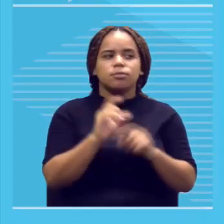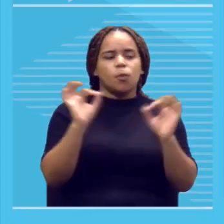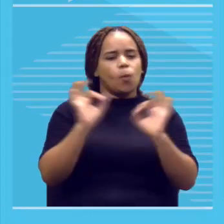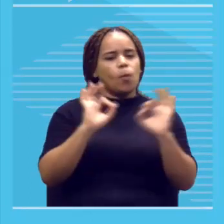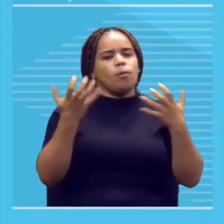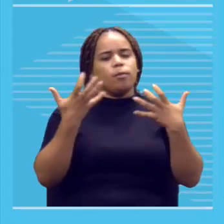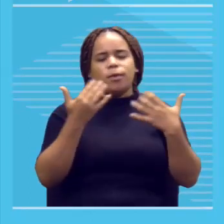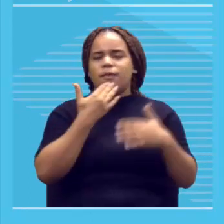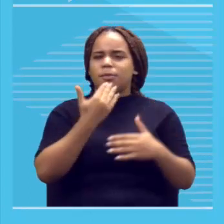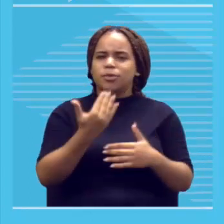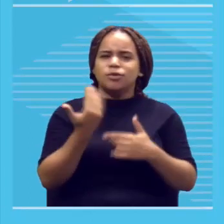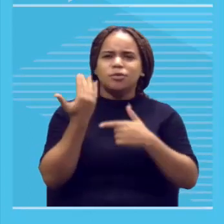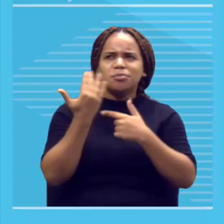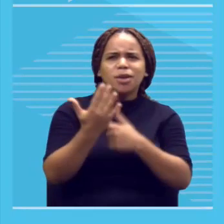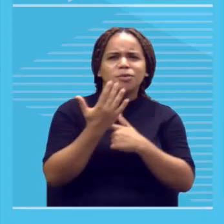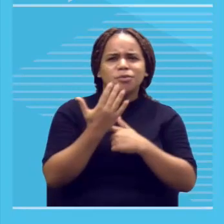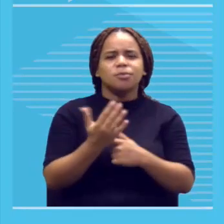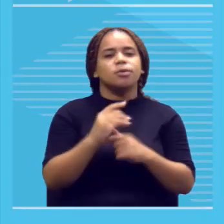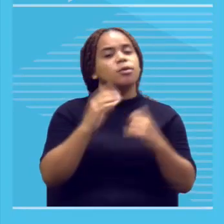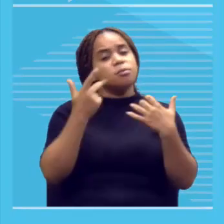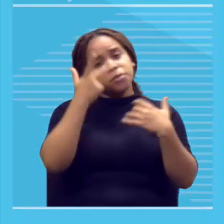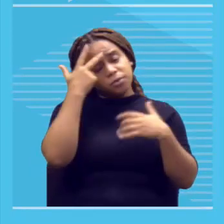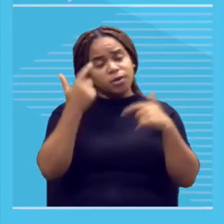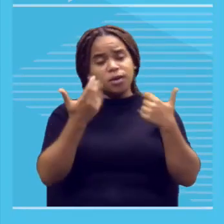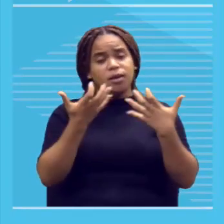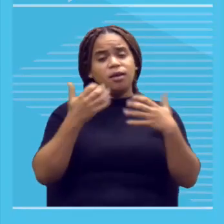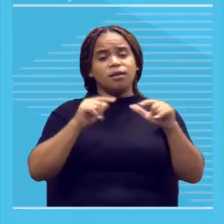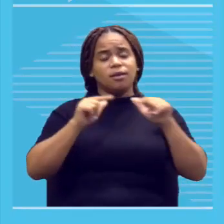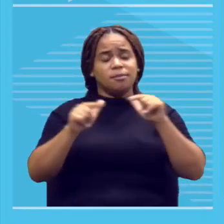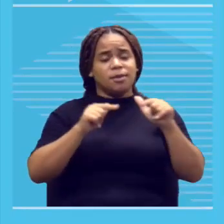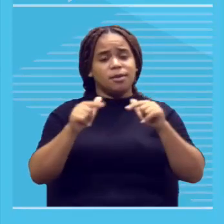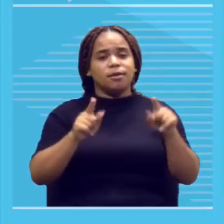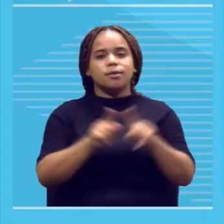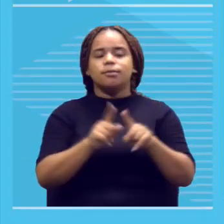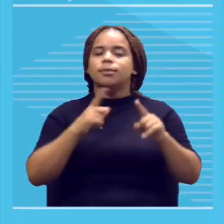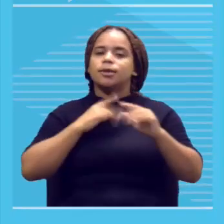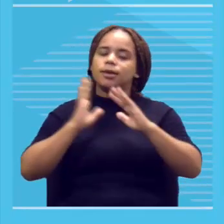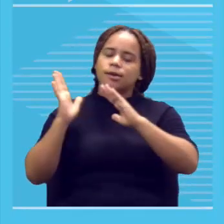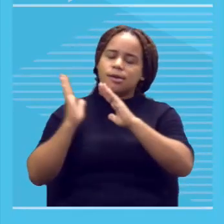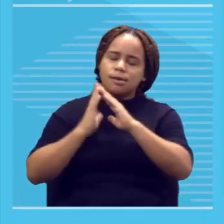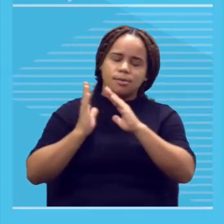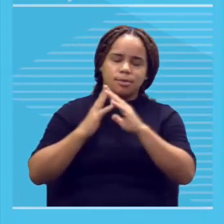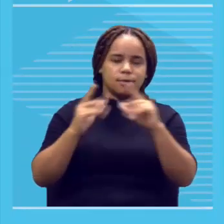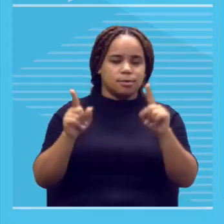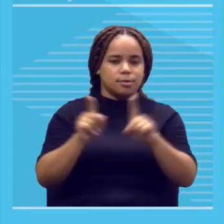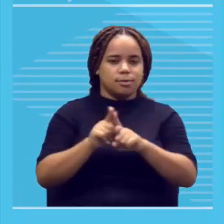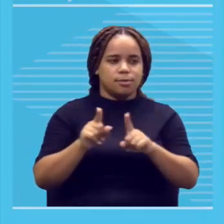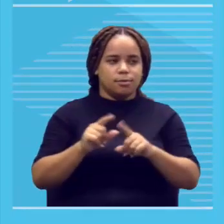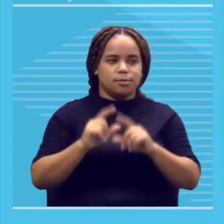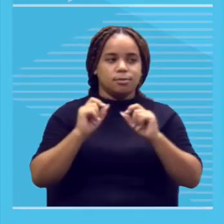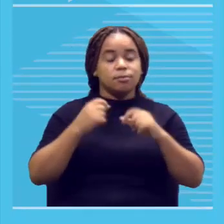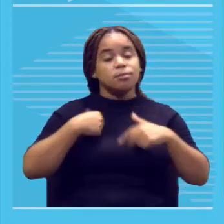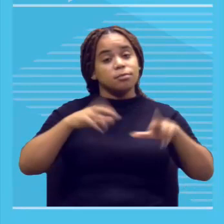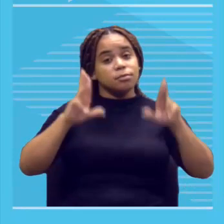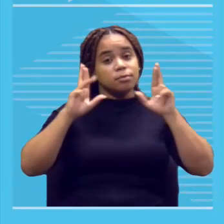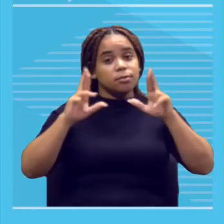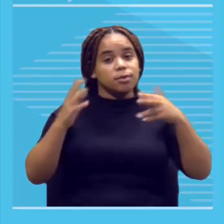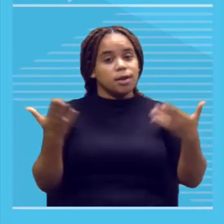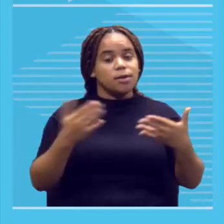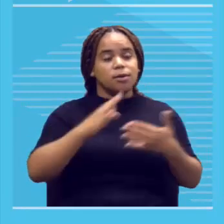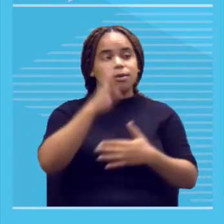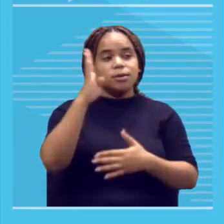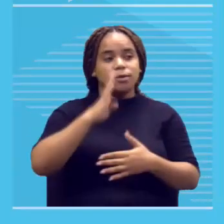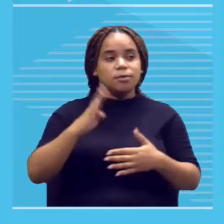quer pedir esmola a pessoa quer trabalhar a pessoa quer ter sua casa eu espero que no Brasil agora essa